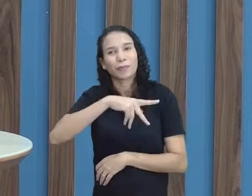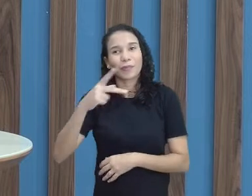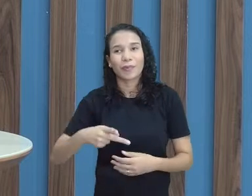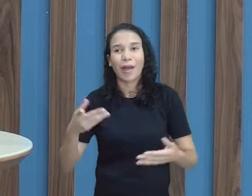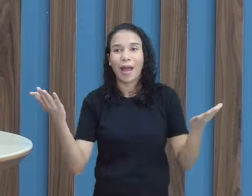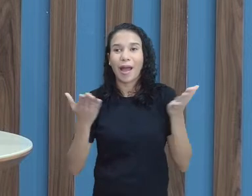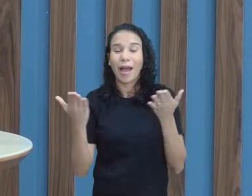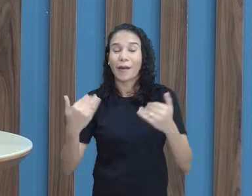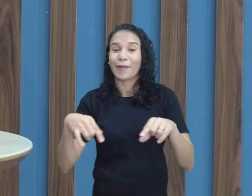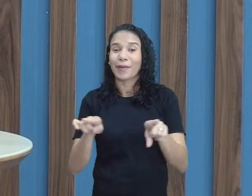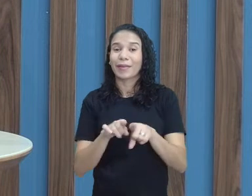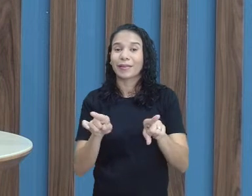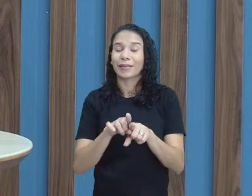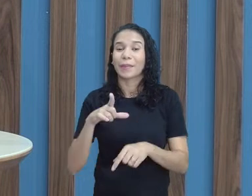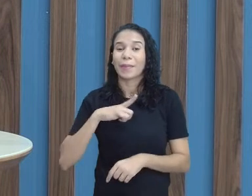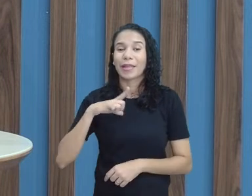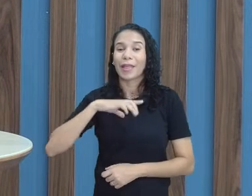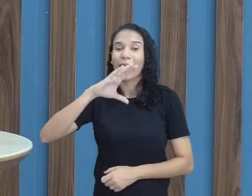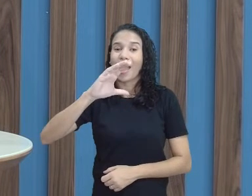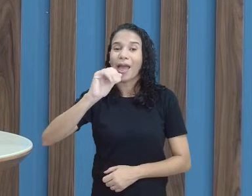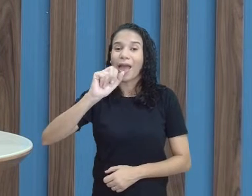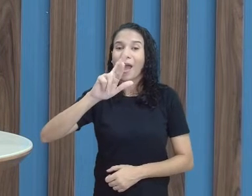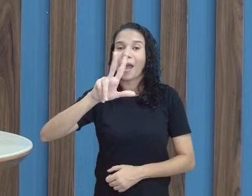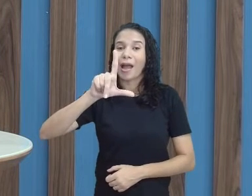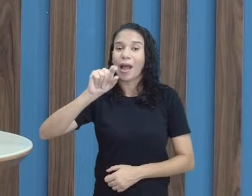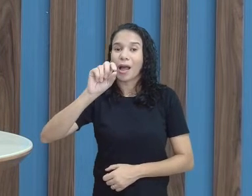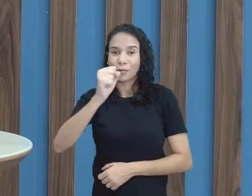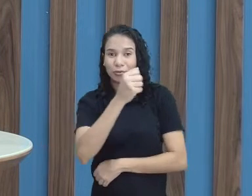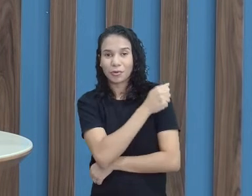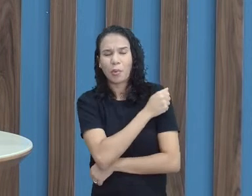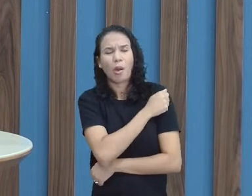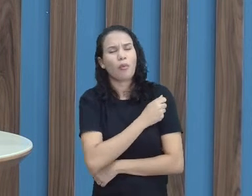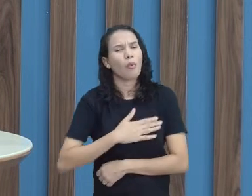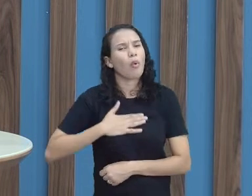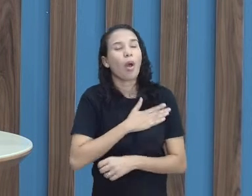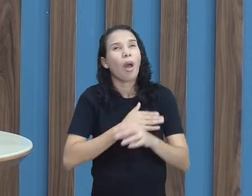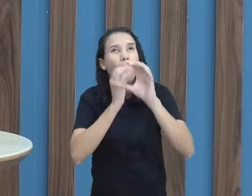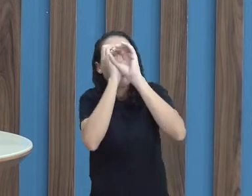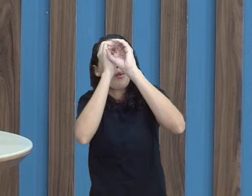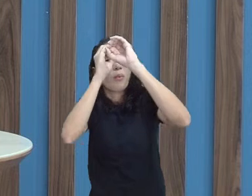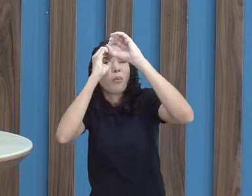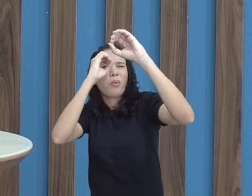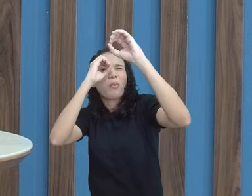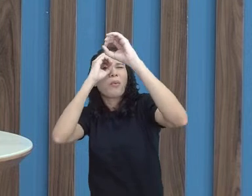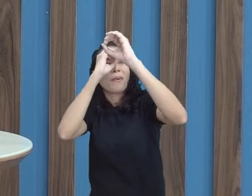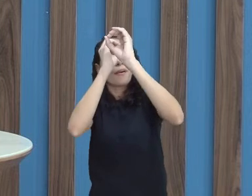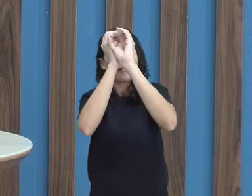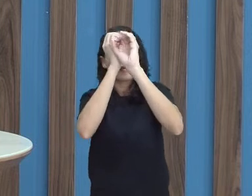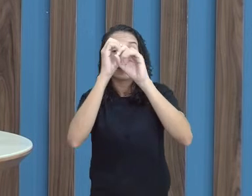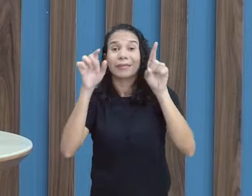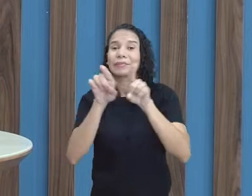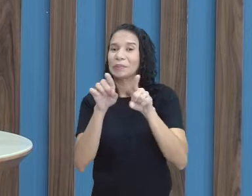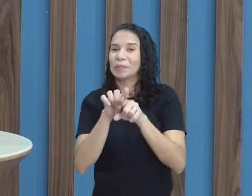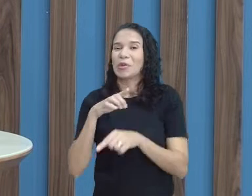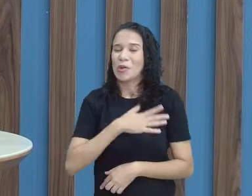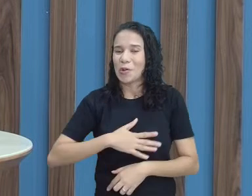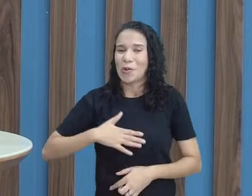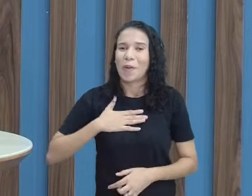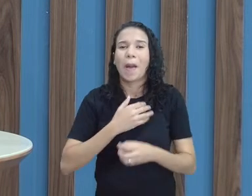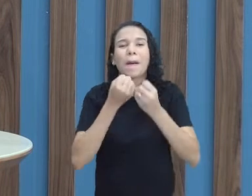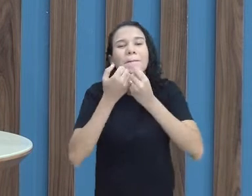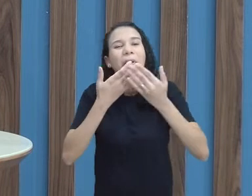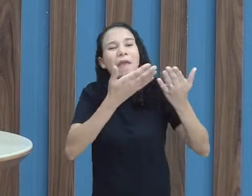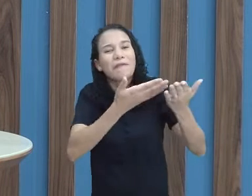conosco também Carlos, disse que gosta dessa parte de astronomia. Janeide disse que gosta muito, né? Então,